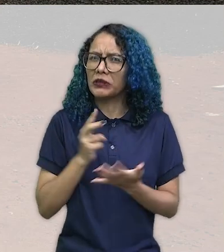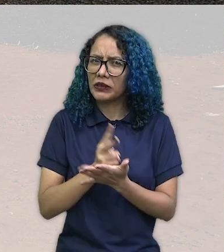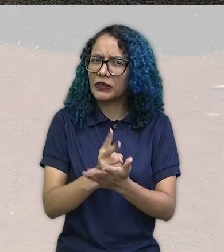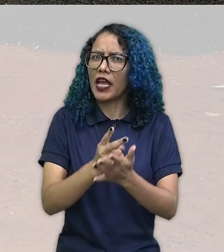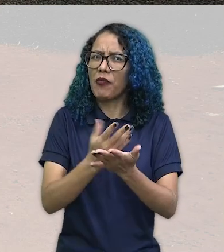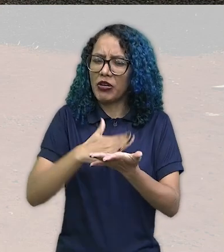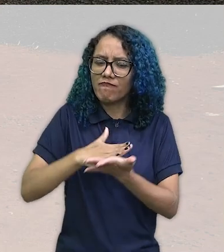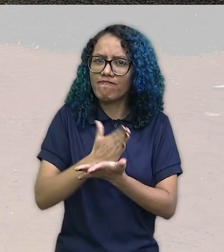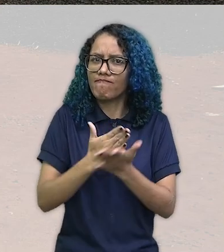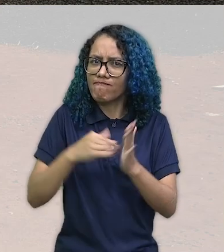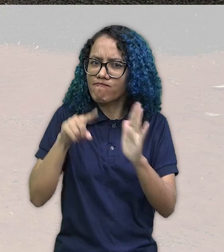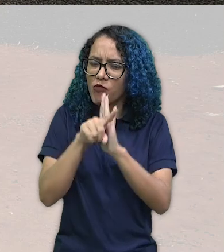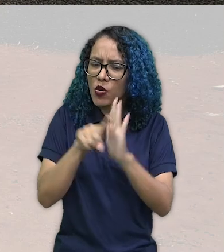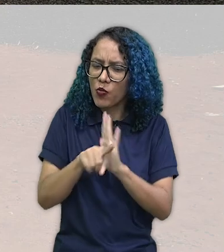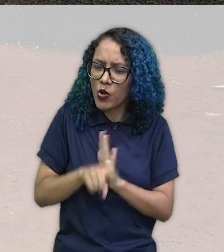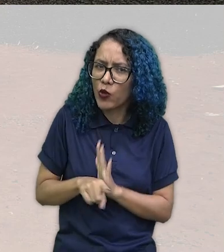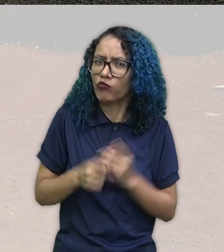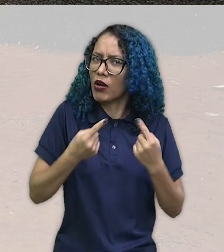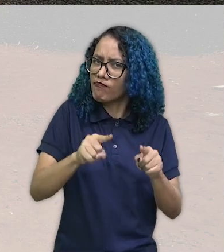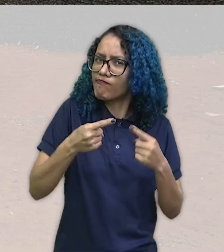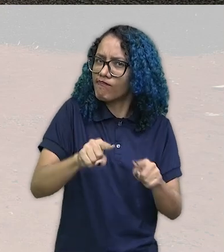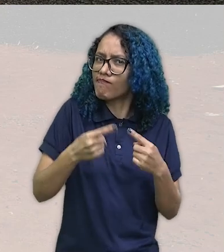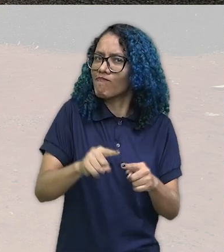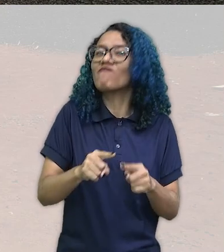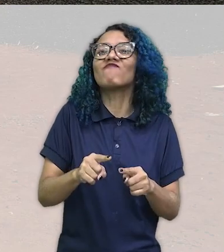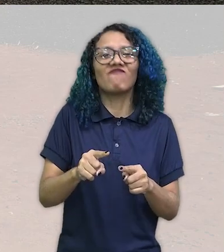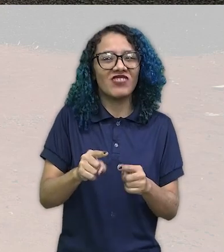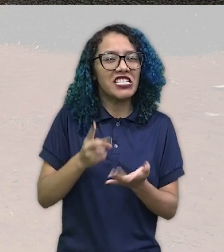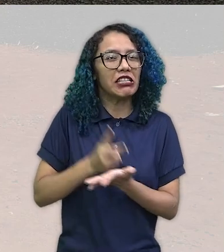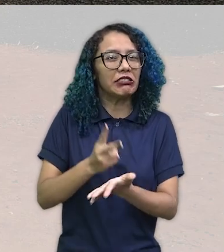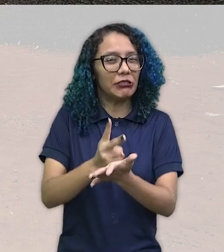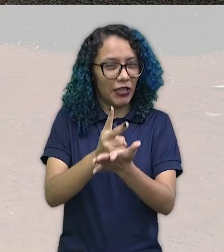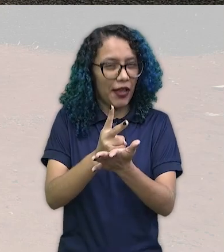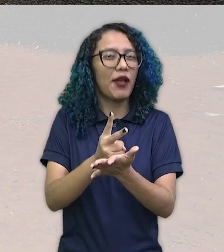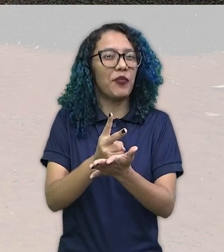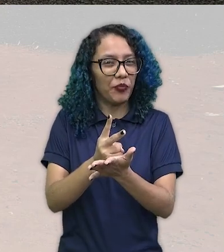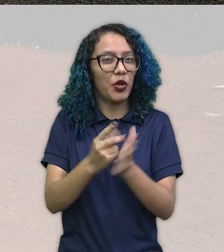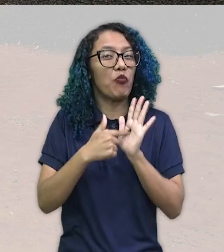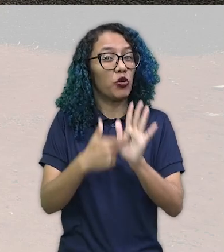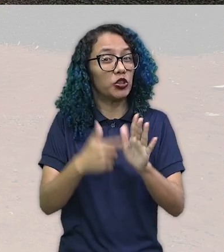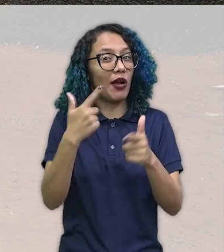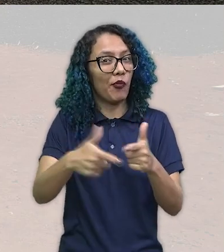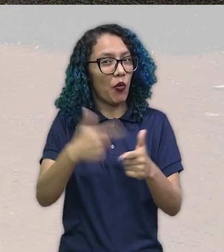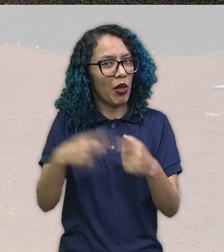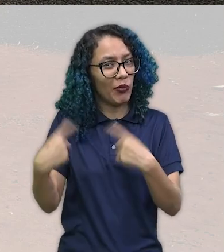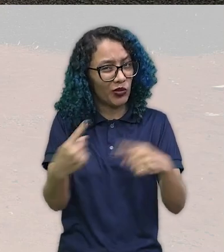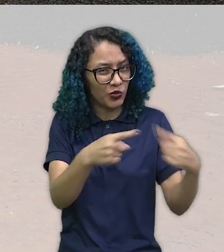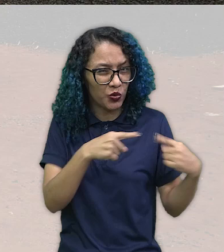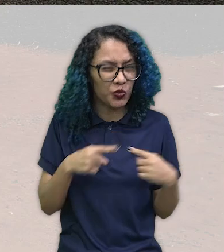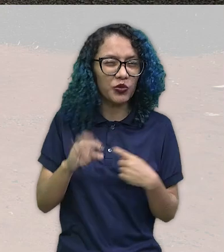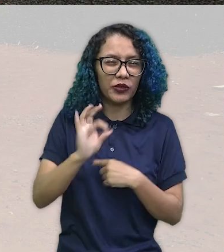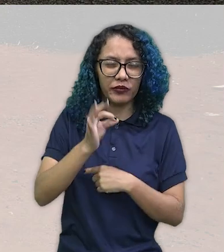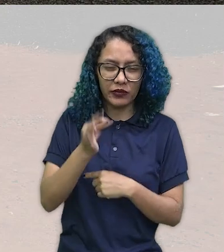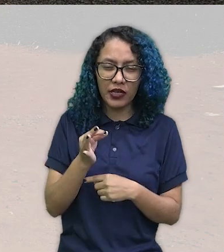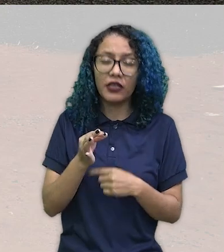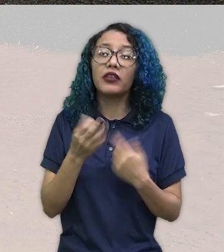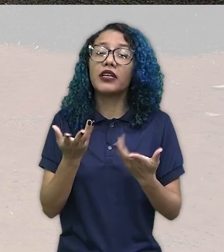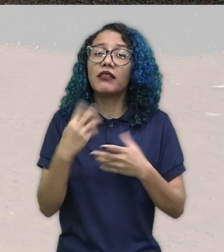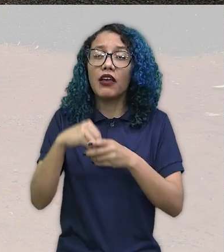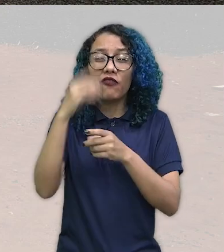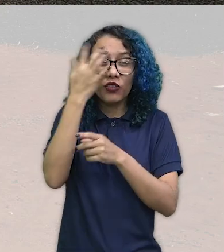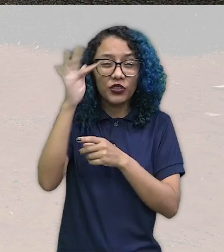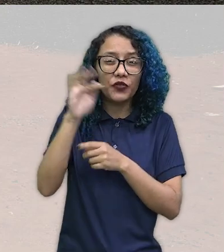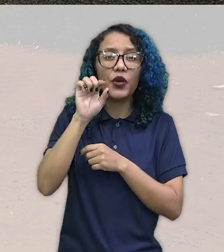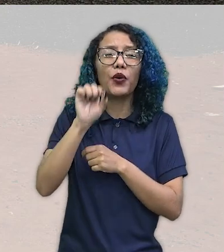para questionar, para implicar, né? Para criar problemas mesmo. E dentro da filosofia, nós temos aquilo que